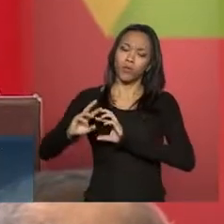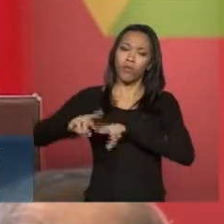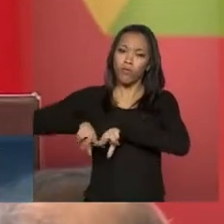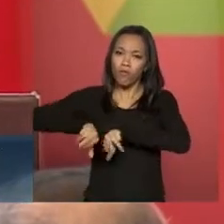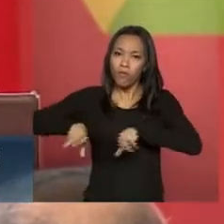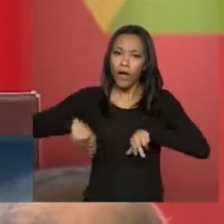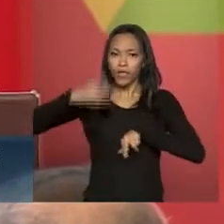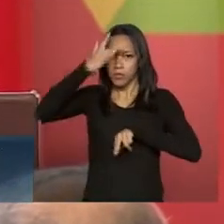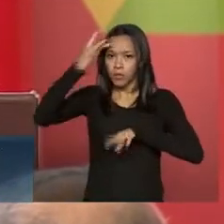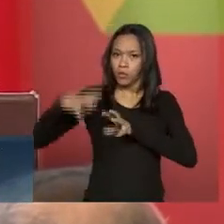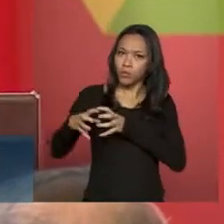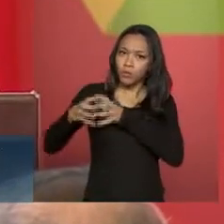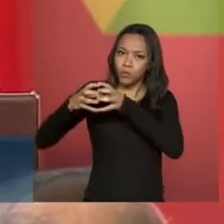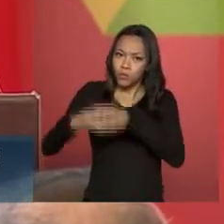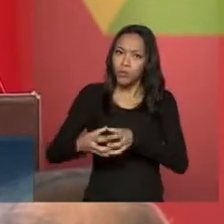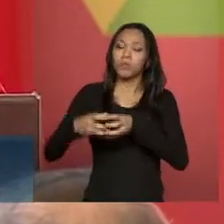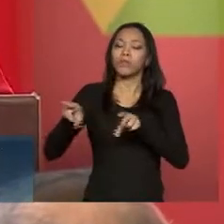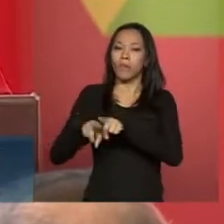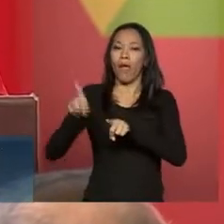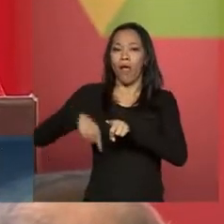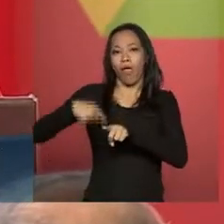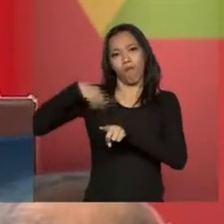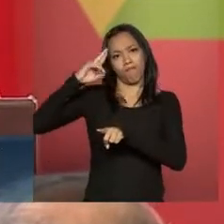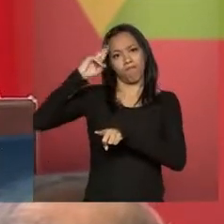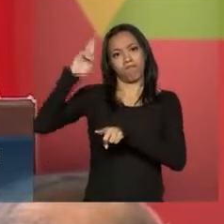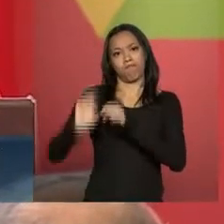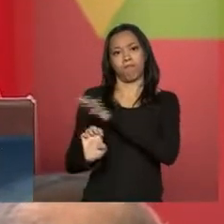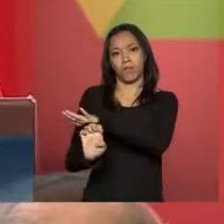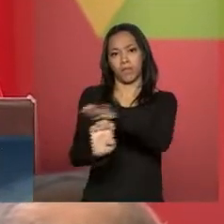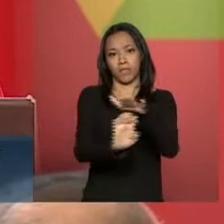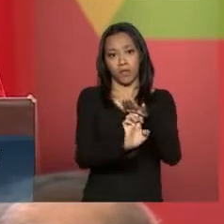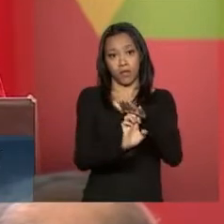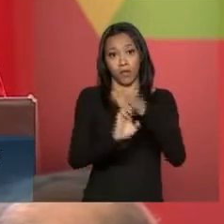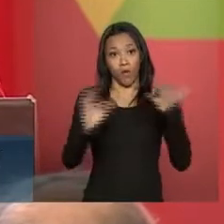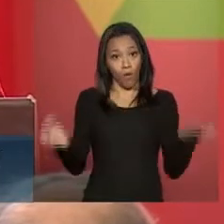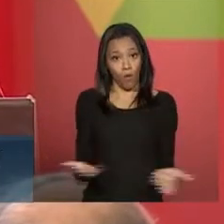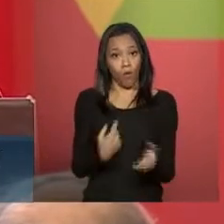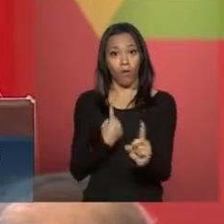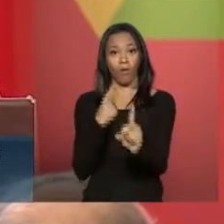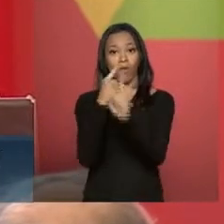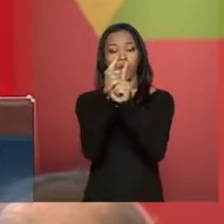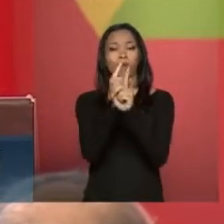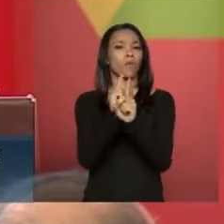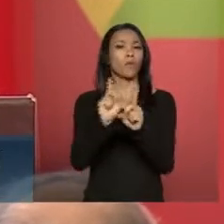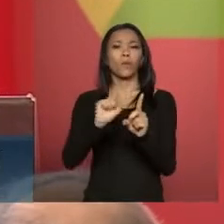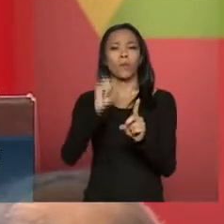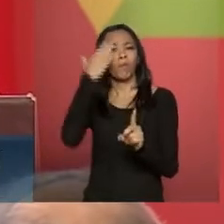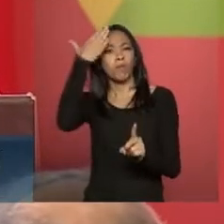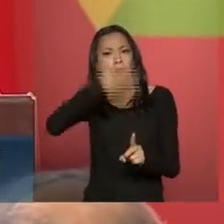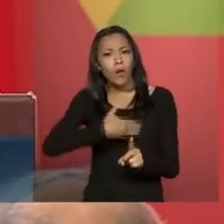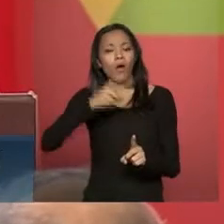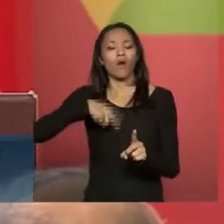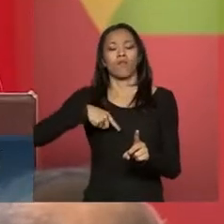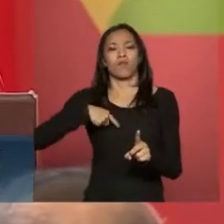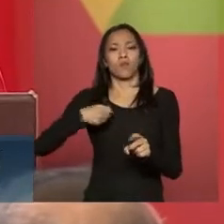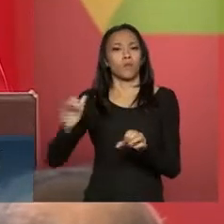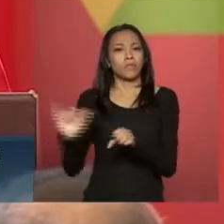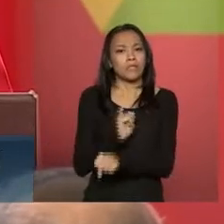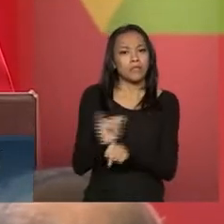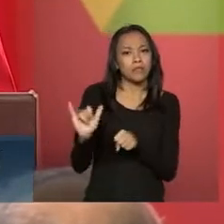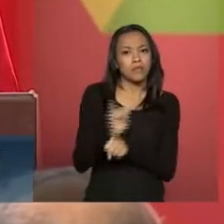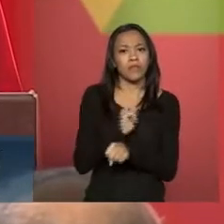governamental e empresarial. Este encontro reafirma a característica estratégica e